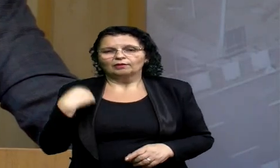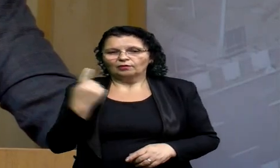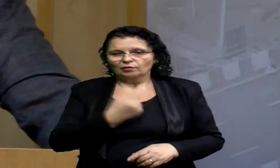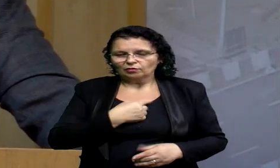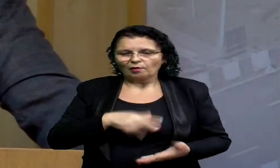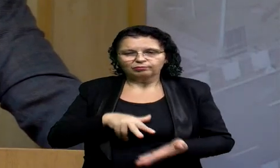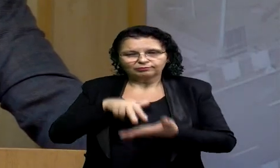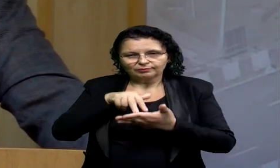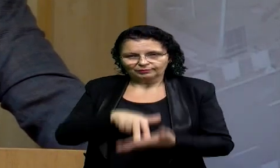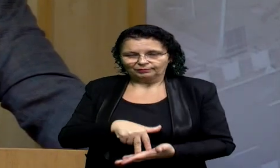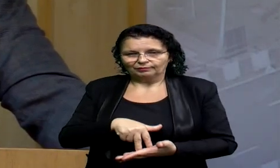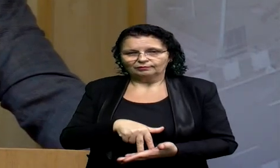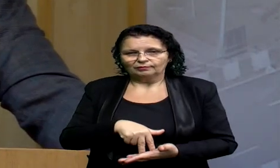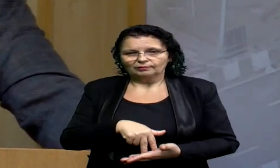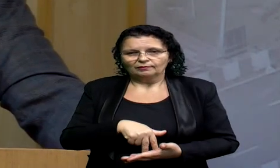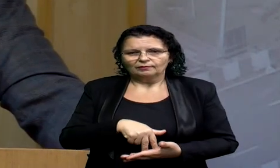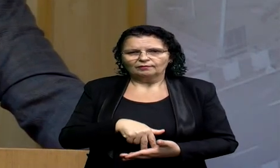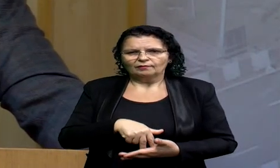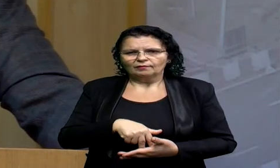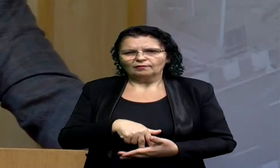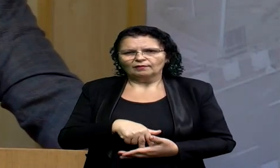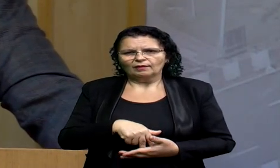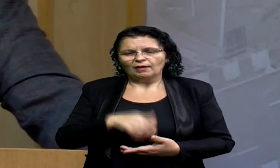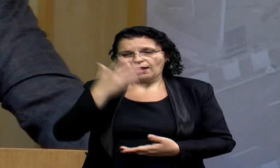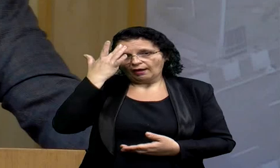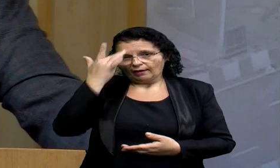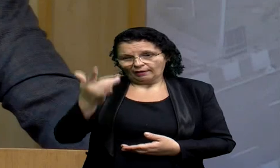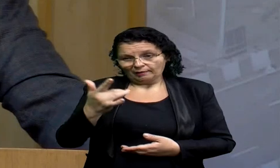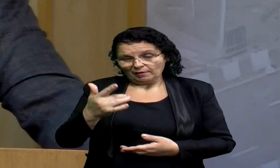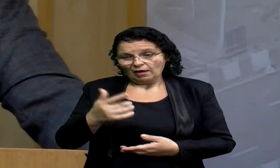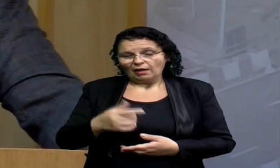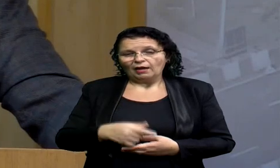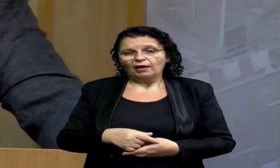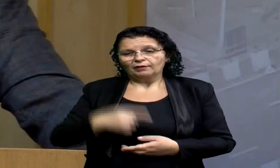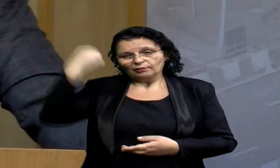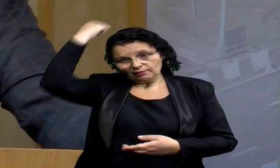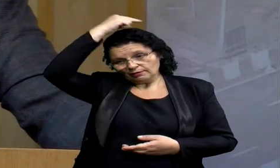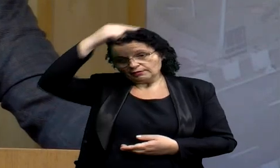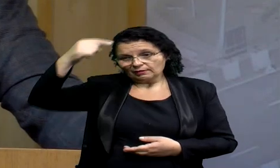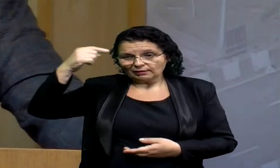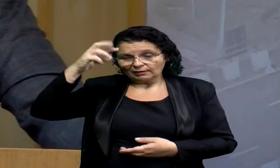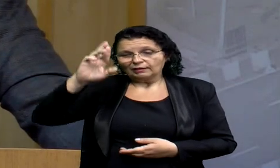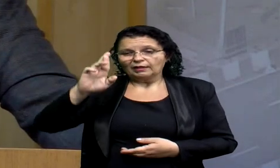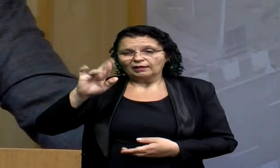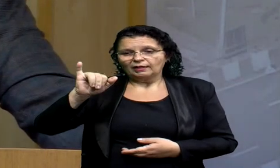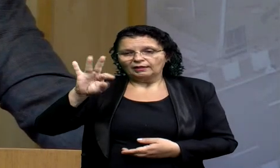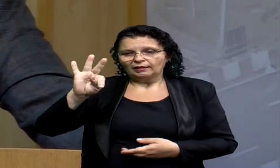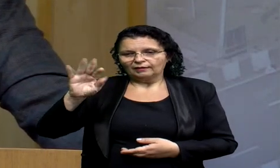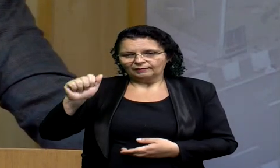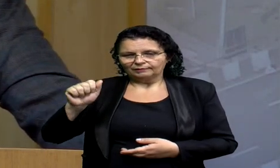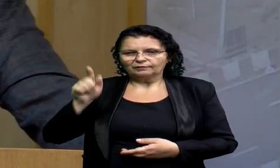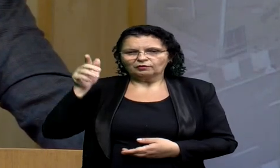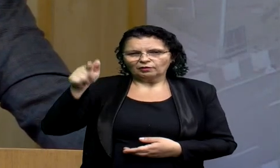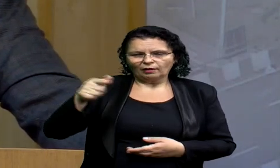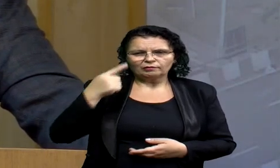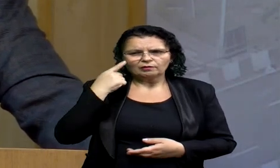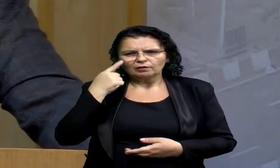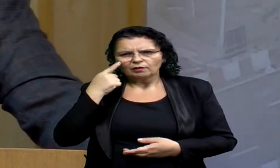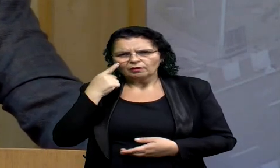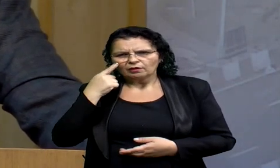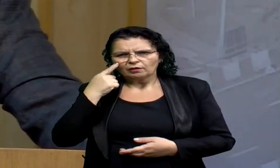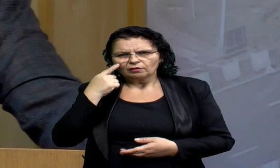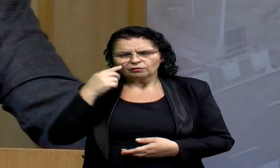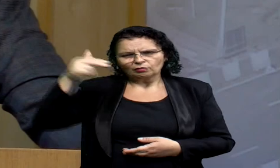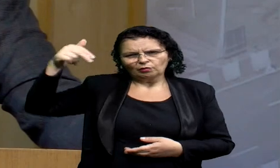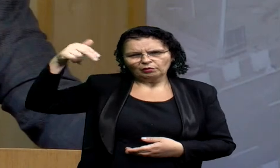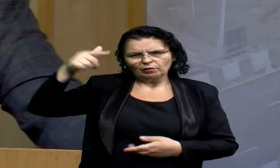andando nessa cidade toda aliás Amanhã eu vou estar no Santa Rita quem quiser me ver vai me encontrar lá no Santa Rita amanhã porque eu tô vendo falar cas nós